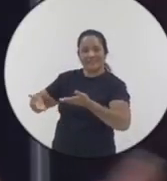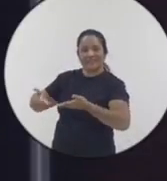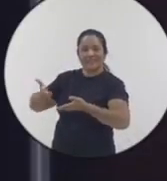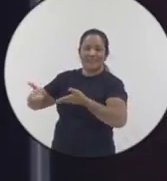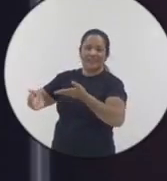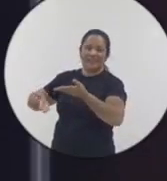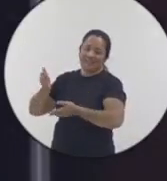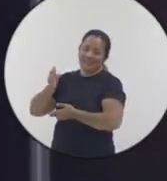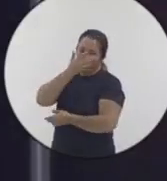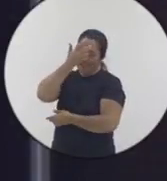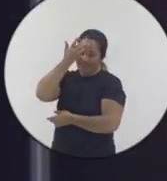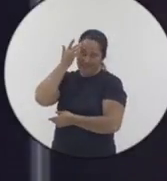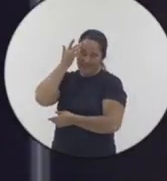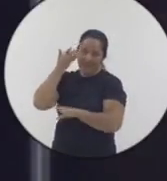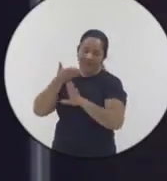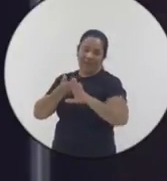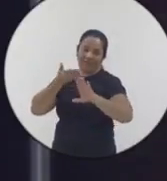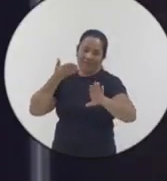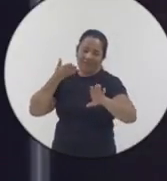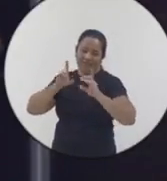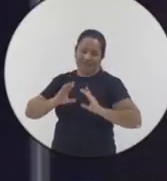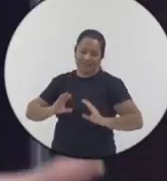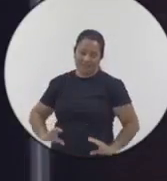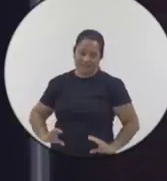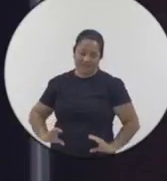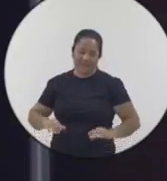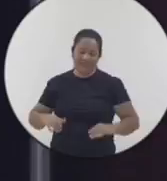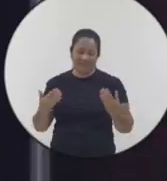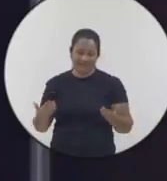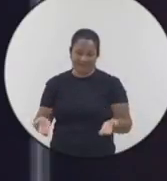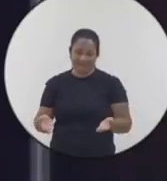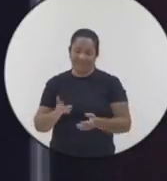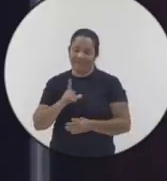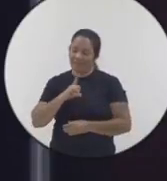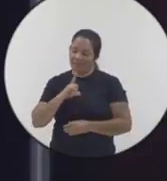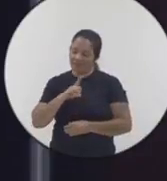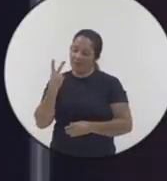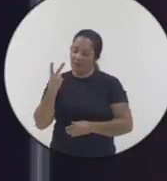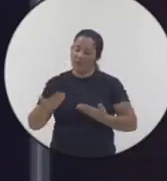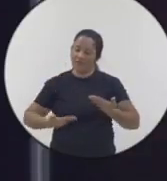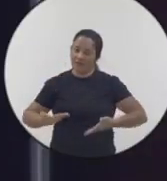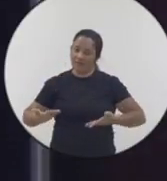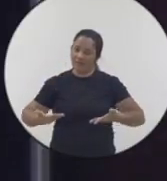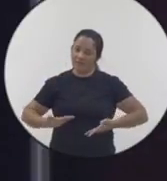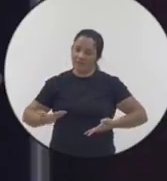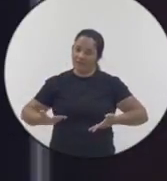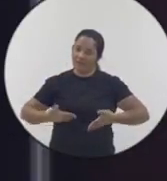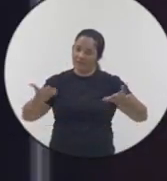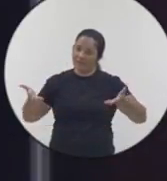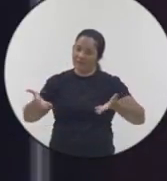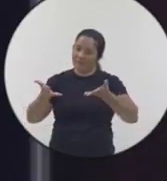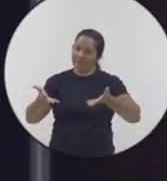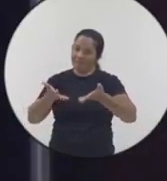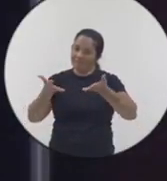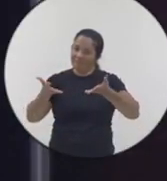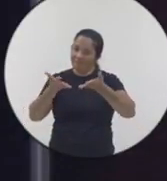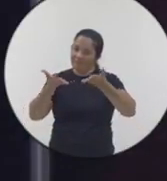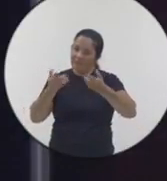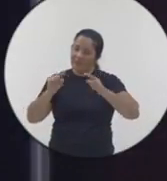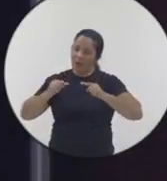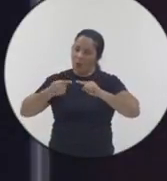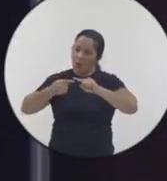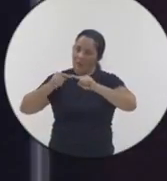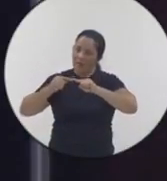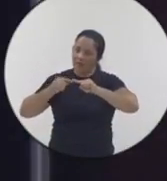mais da cidadania. Então, eu citei dois pontos que os psicólogos estão diretamente ligados a serviços que nos beneficiam e que precisam estar em consonância com a realidade de vida que